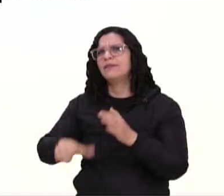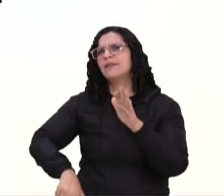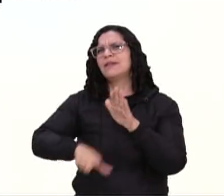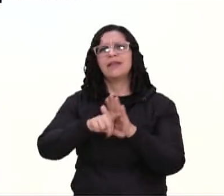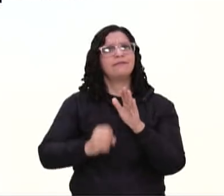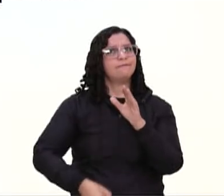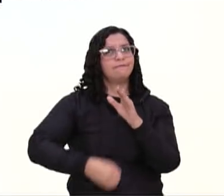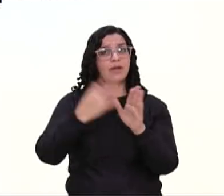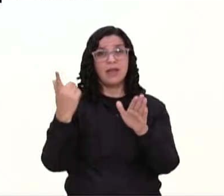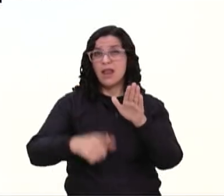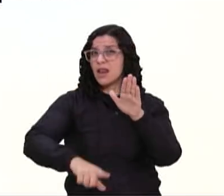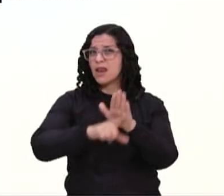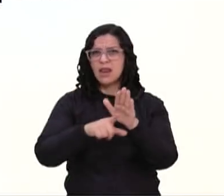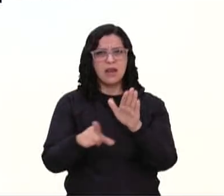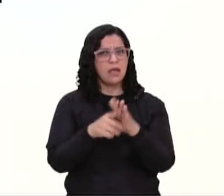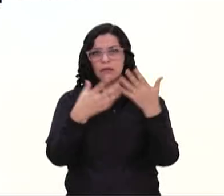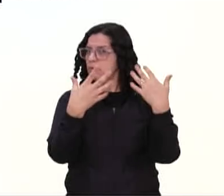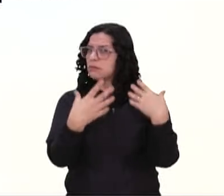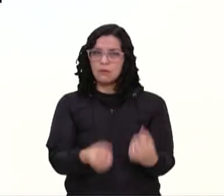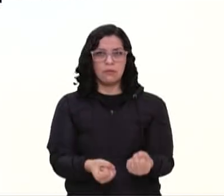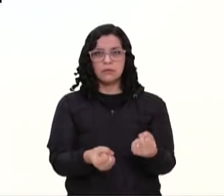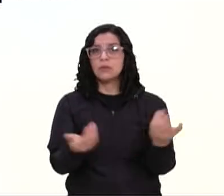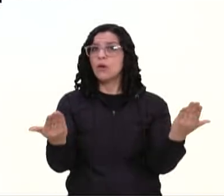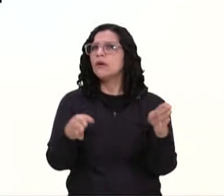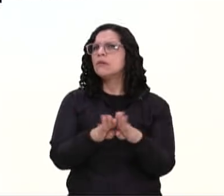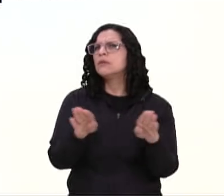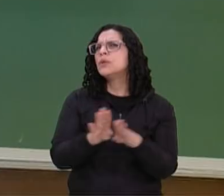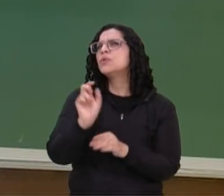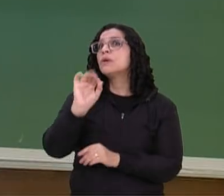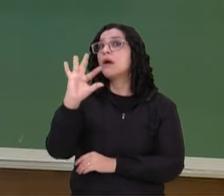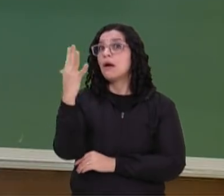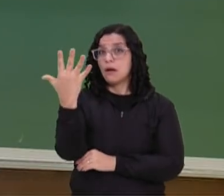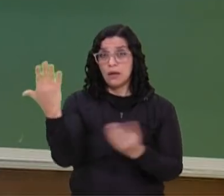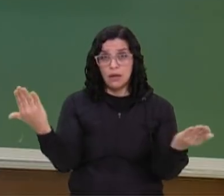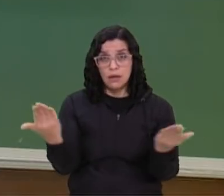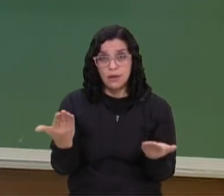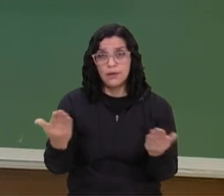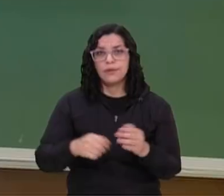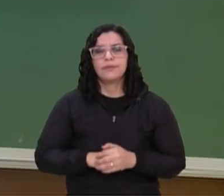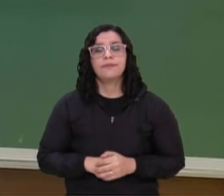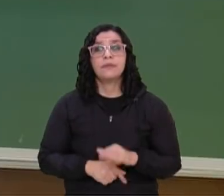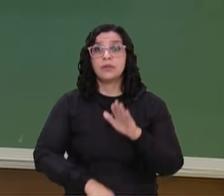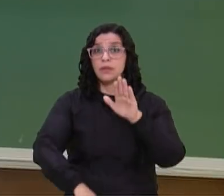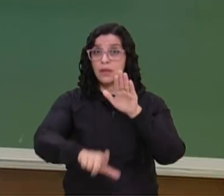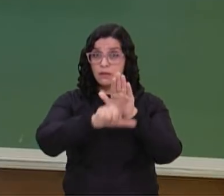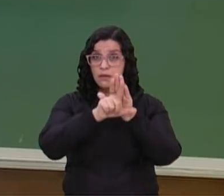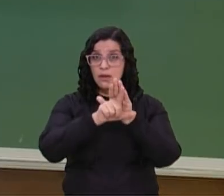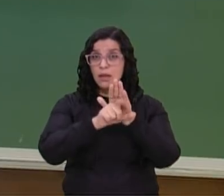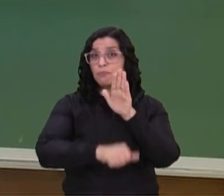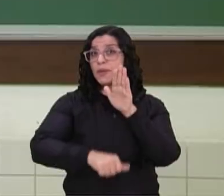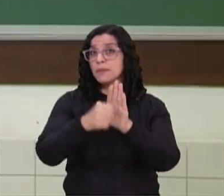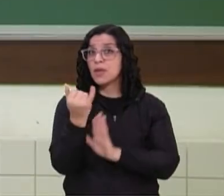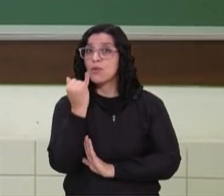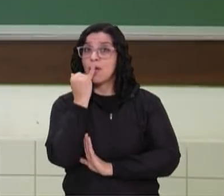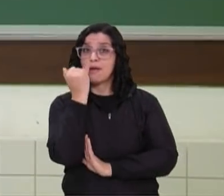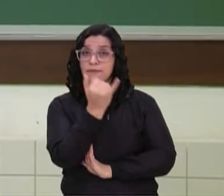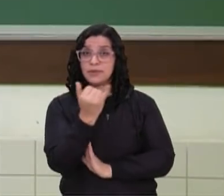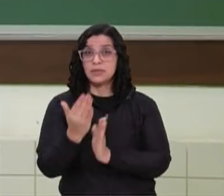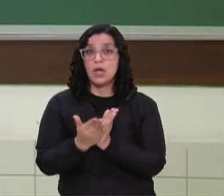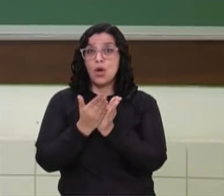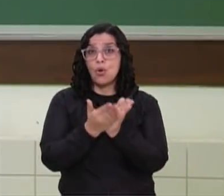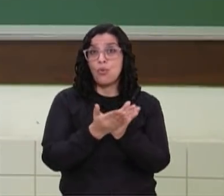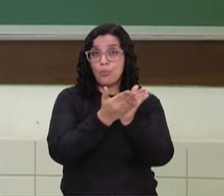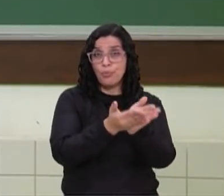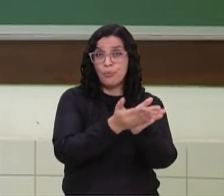nome, as leis intoleráveis. O que vai acontecer, pessoal? Essa lei ela vai primeiro declarar que o porto de Boston,